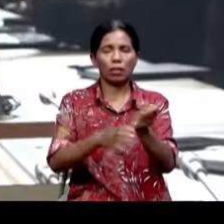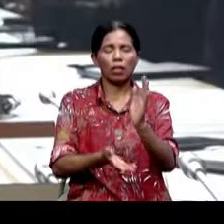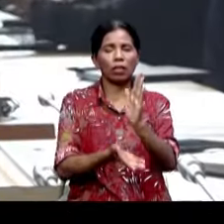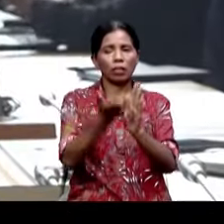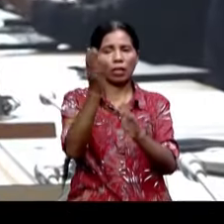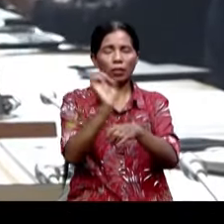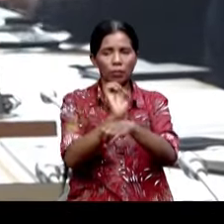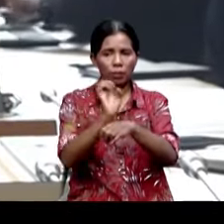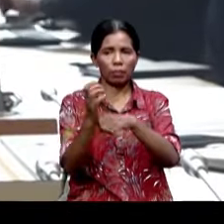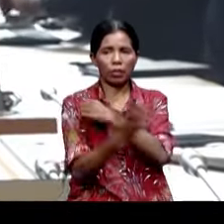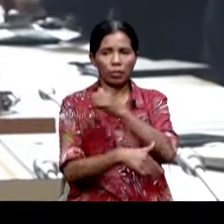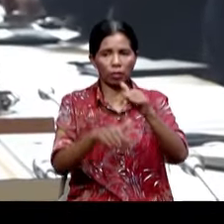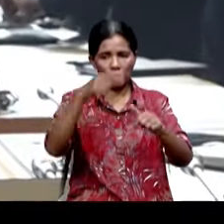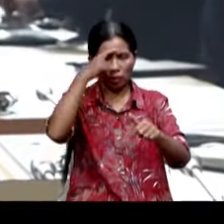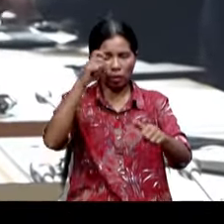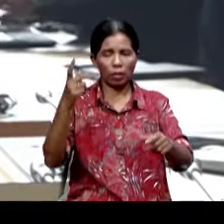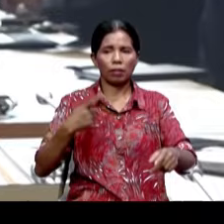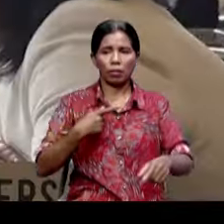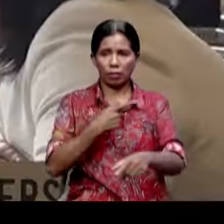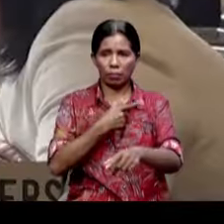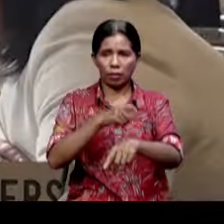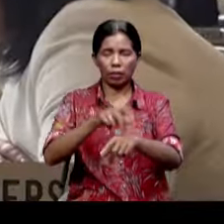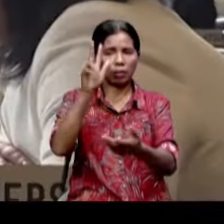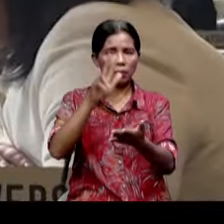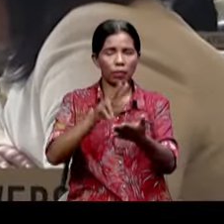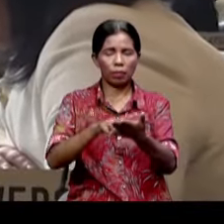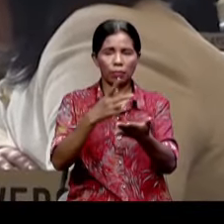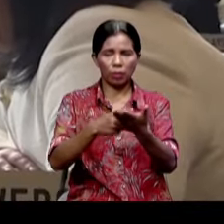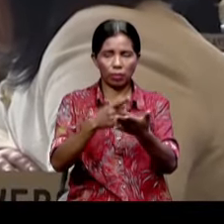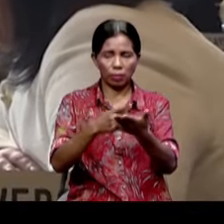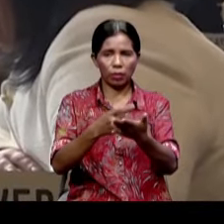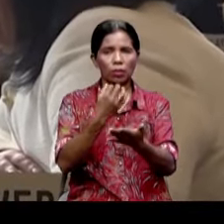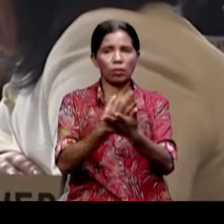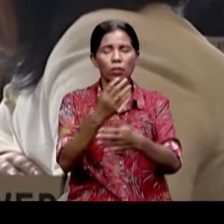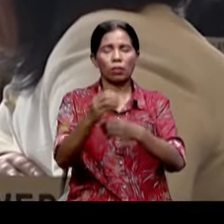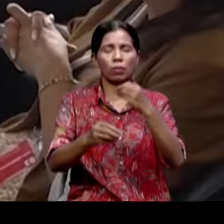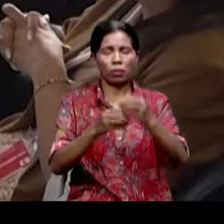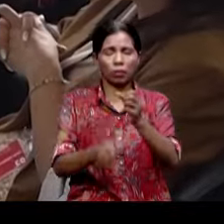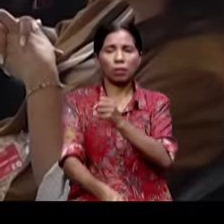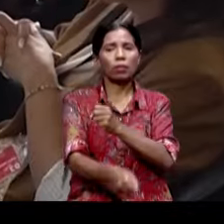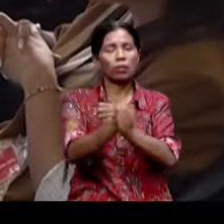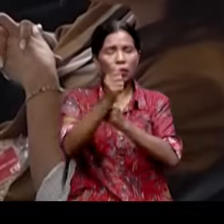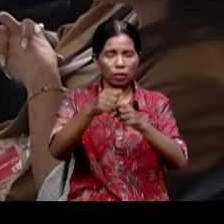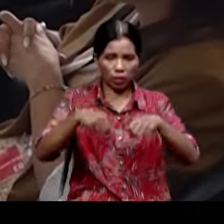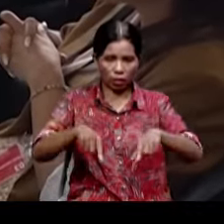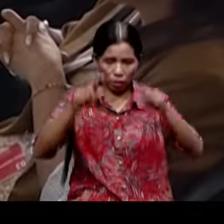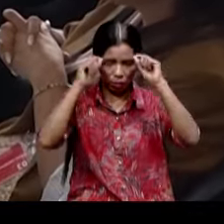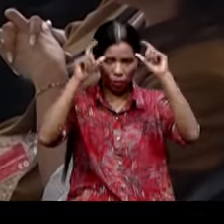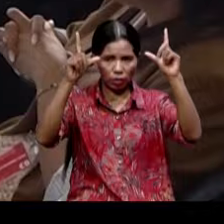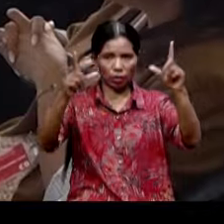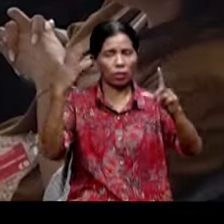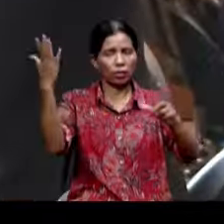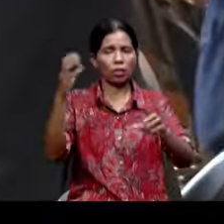a railara. Também ha fom Parlamento Nacional aprova proposta subsídio com a pesca marina ba acordo Timor-Leste e